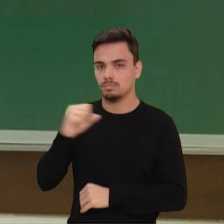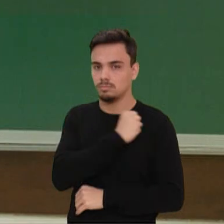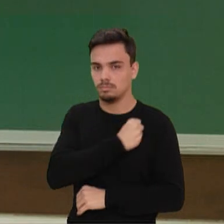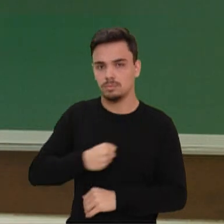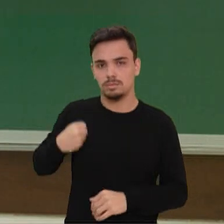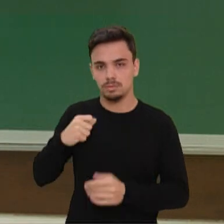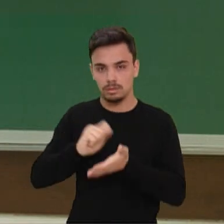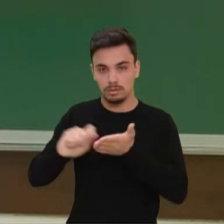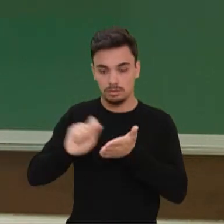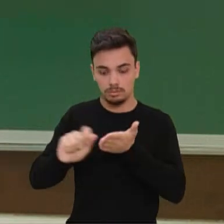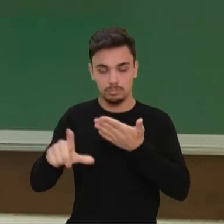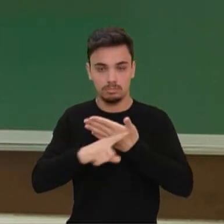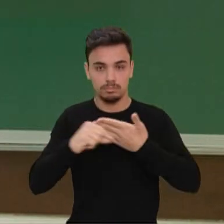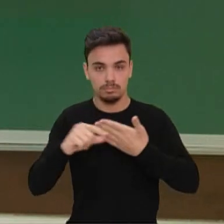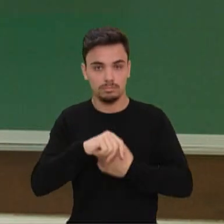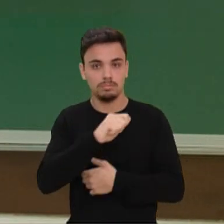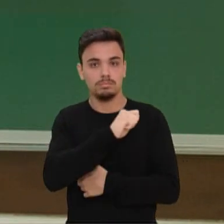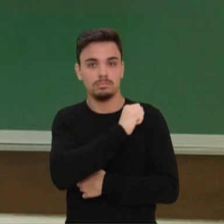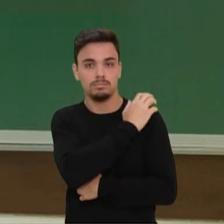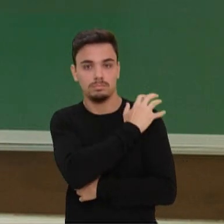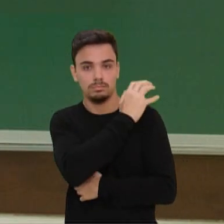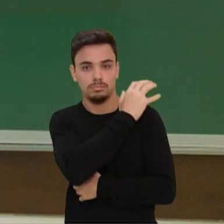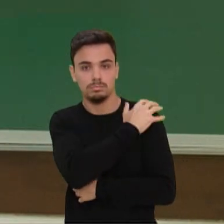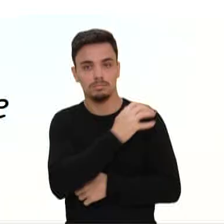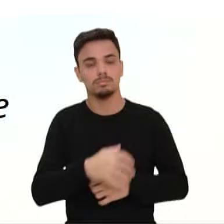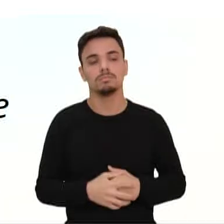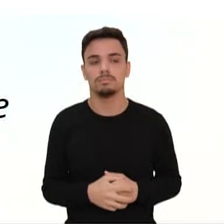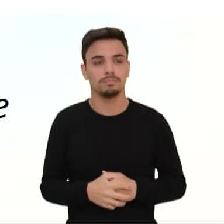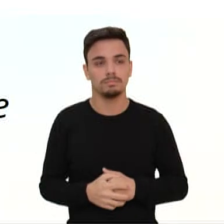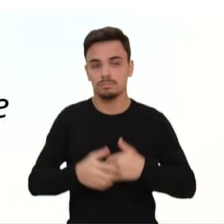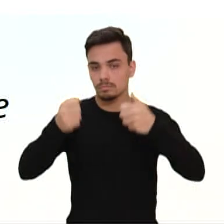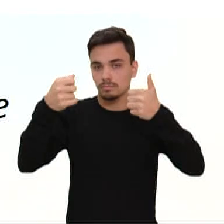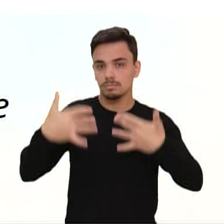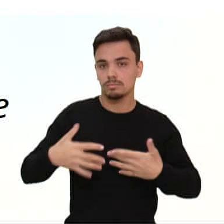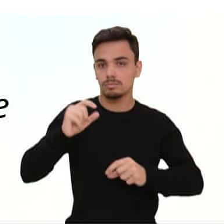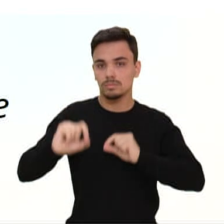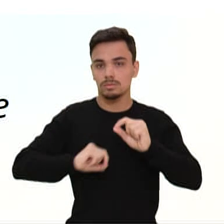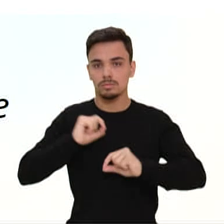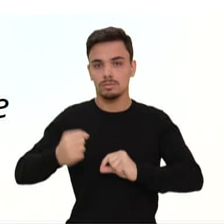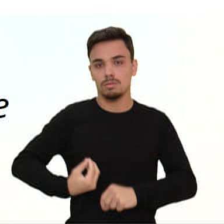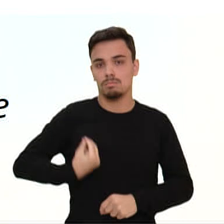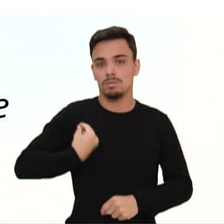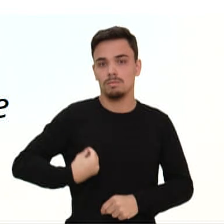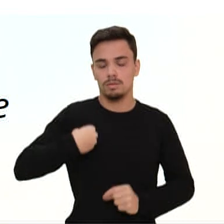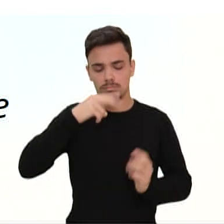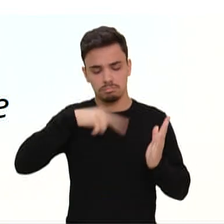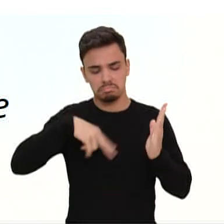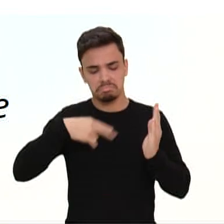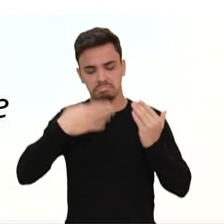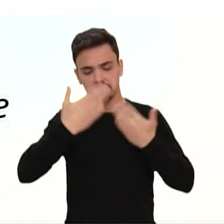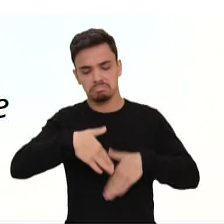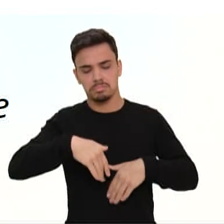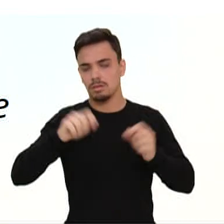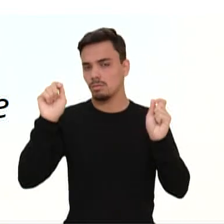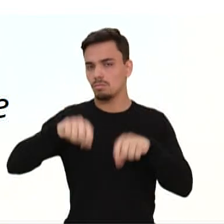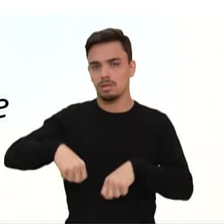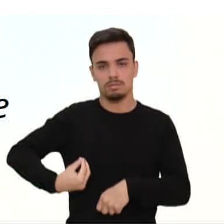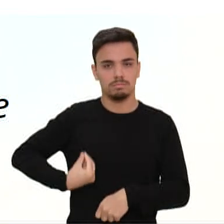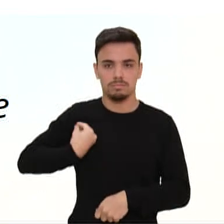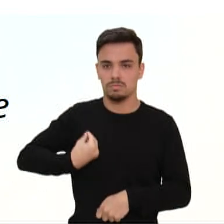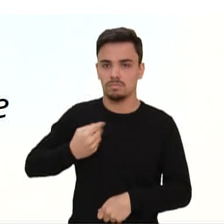muito icônica que mostra isso para nós. Diz o Sócrates, né? Uma vida não examinada não merece ser